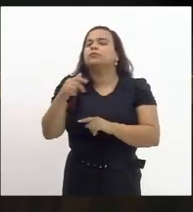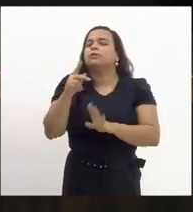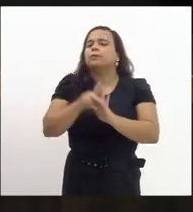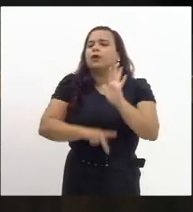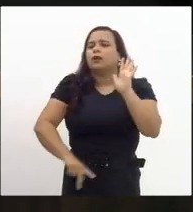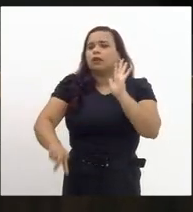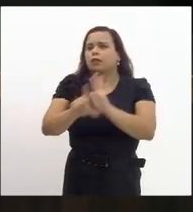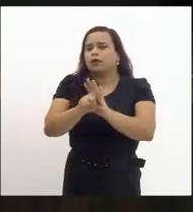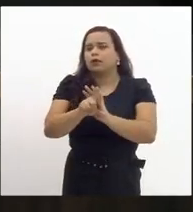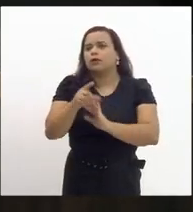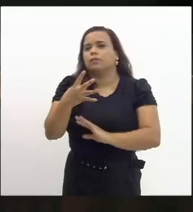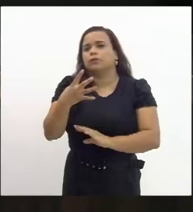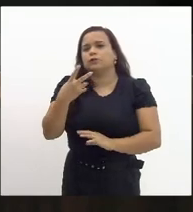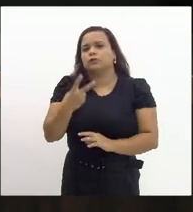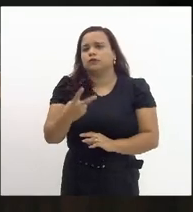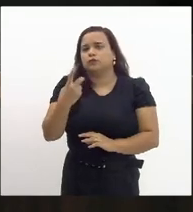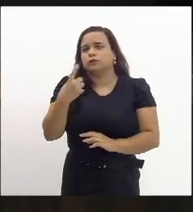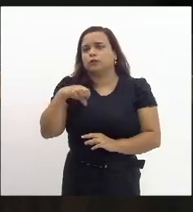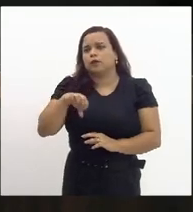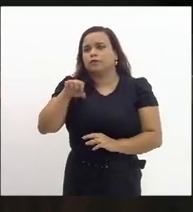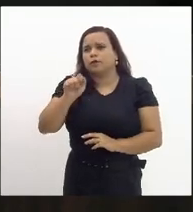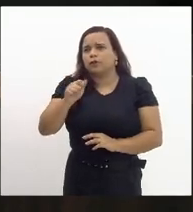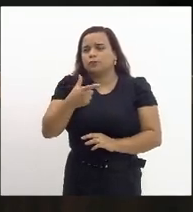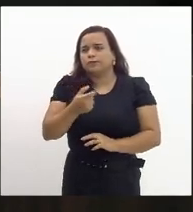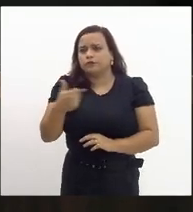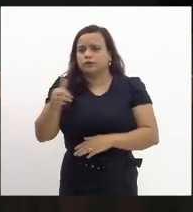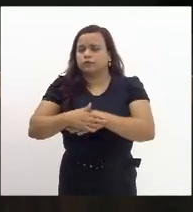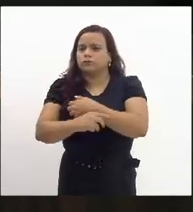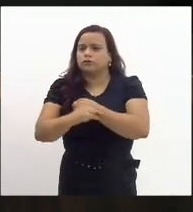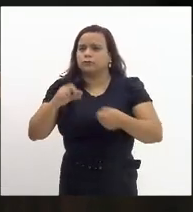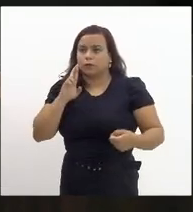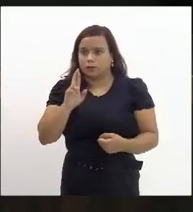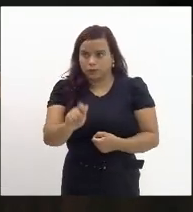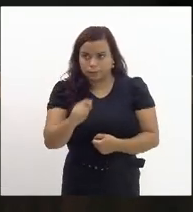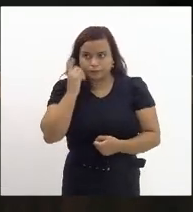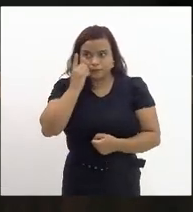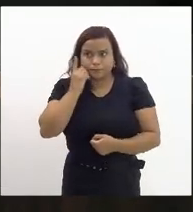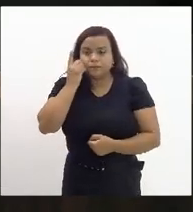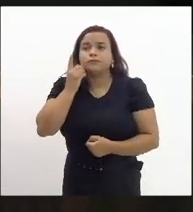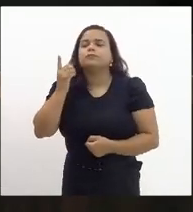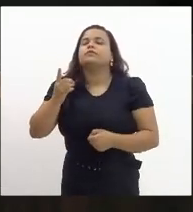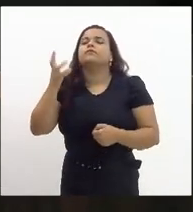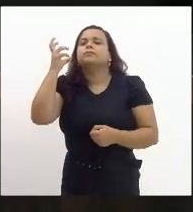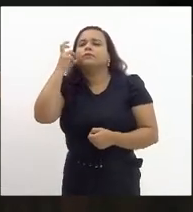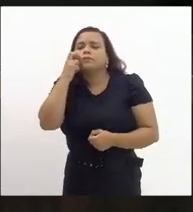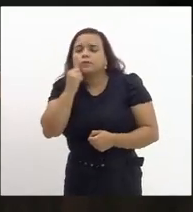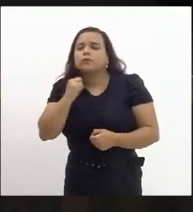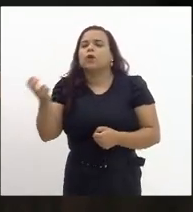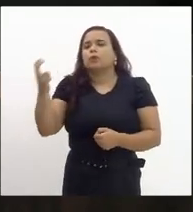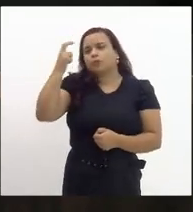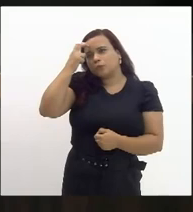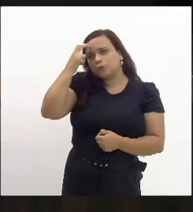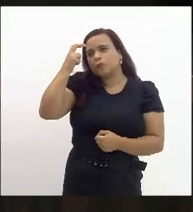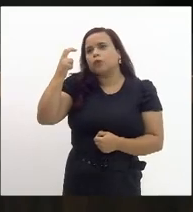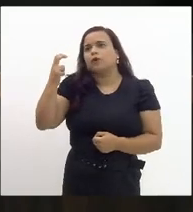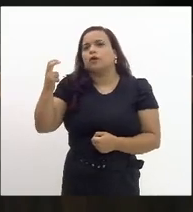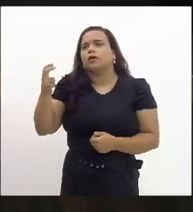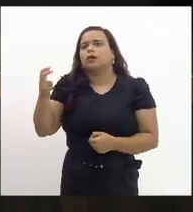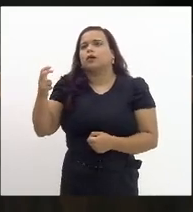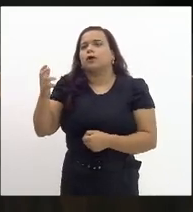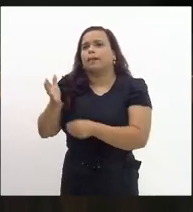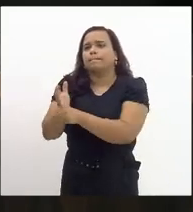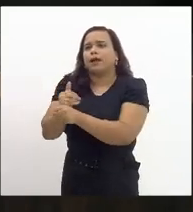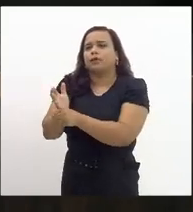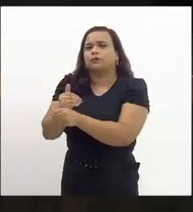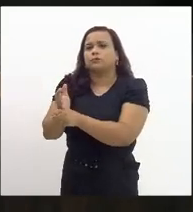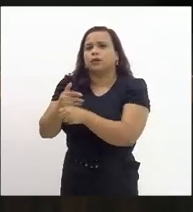21, de autoria do deputado Rodrigo Amorim, que declara patrimônio cultural material do Estado do Rio de Janeiro a batata de Marechal